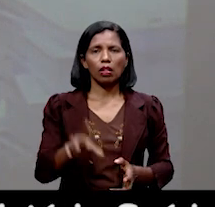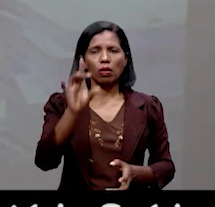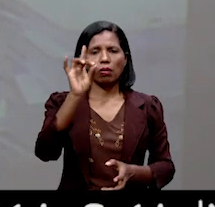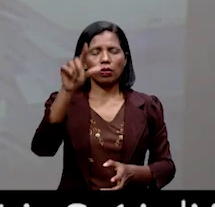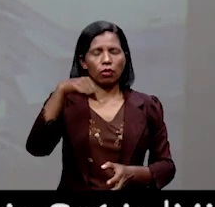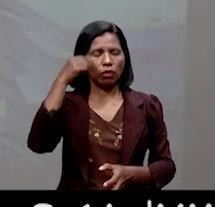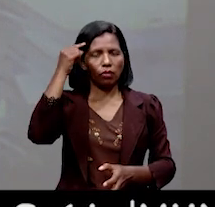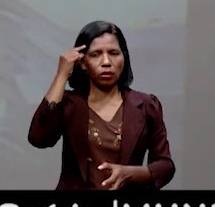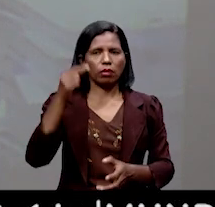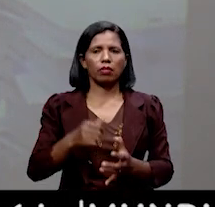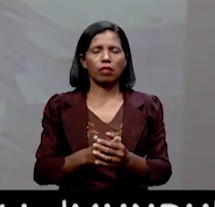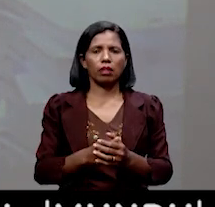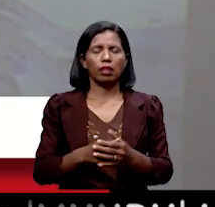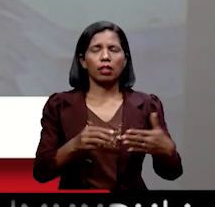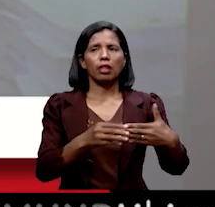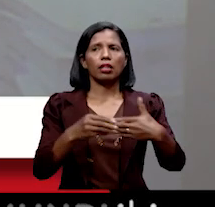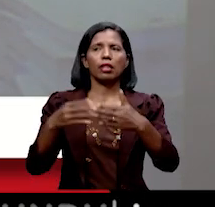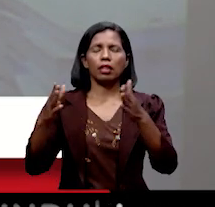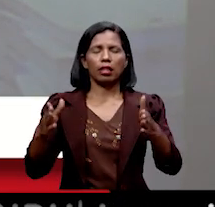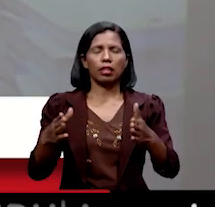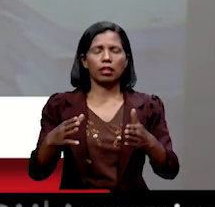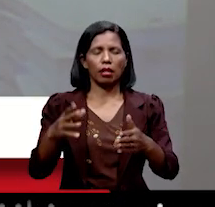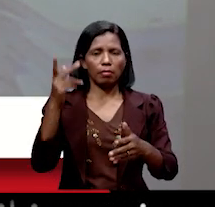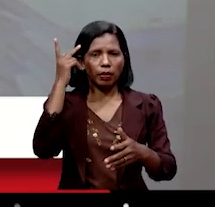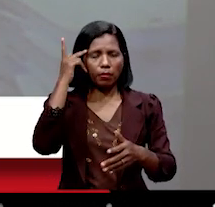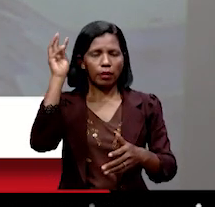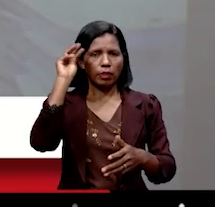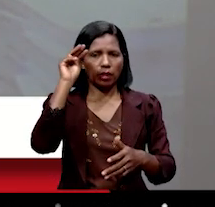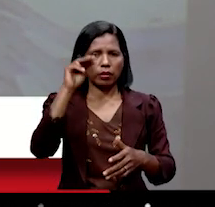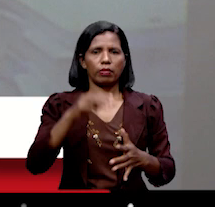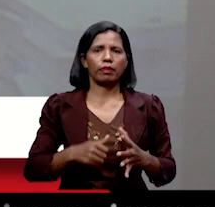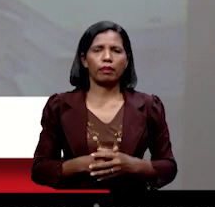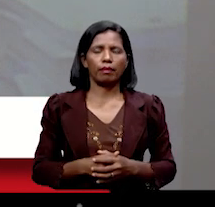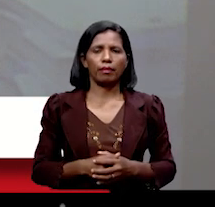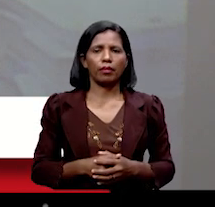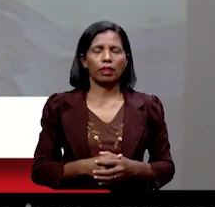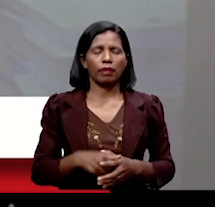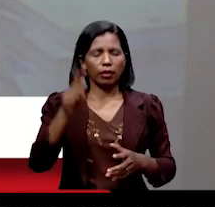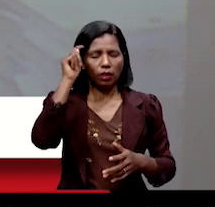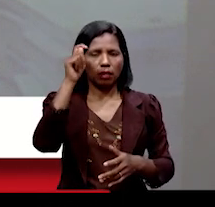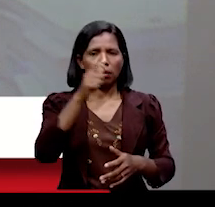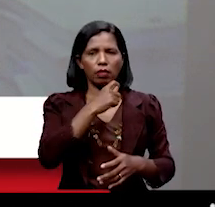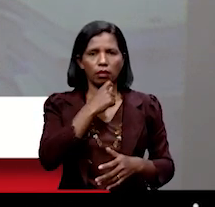constitucional, nebe lidera o si, sua excelência primeiro-ministro, Tauru Matanrua,